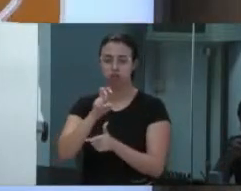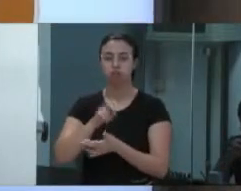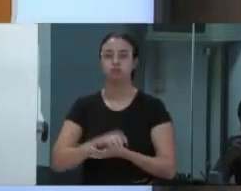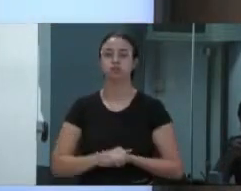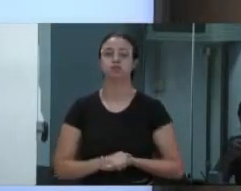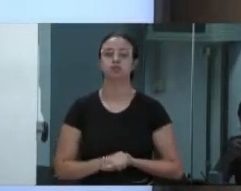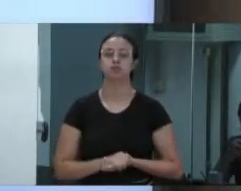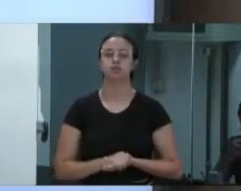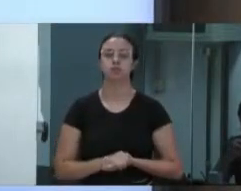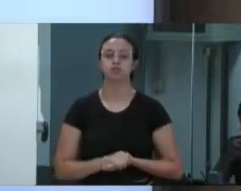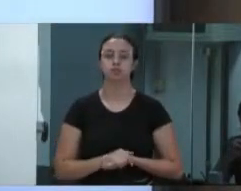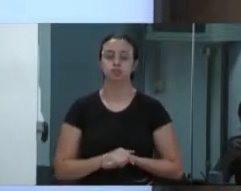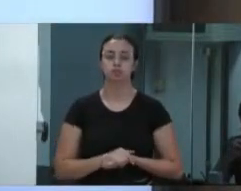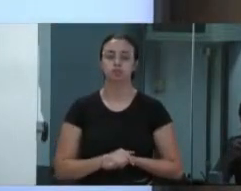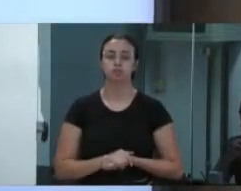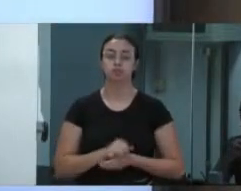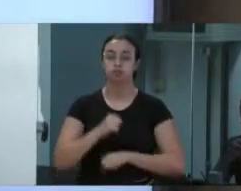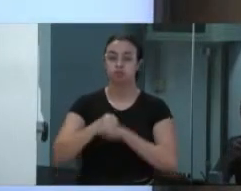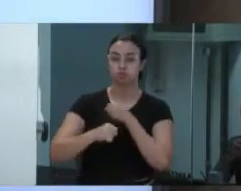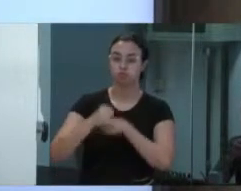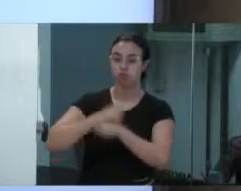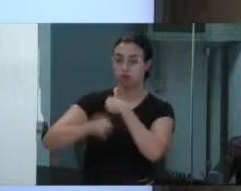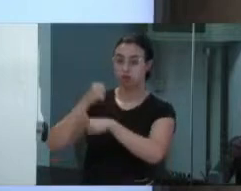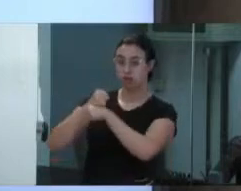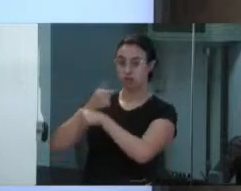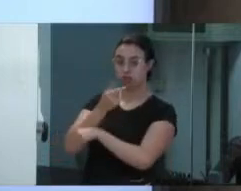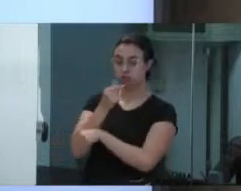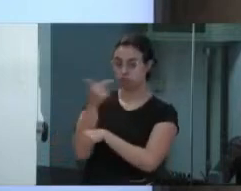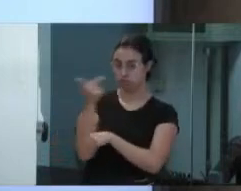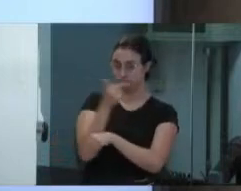Então, nós tivemos aí, em 2022, né, um total de